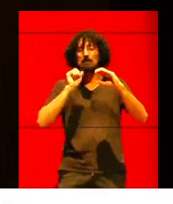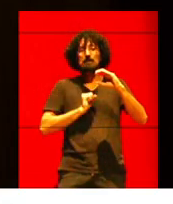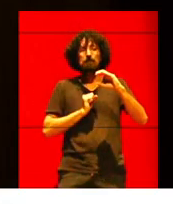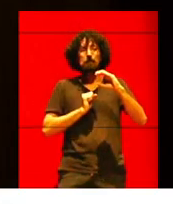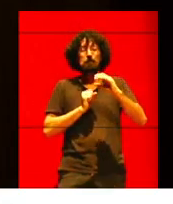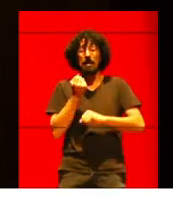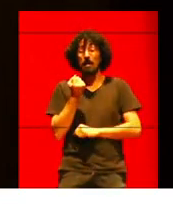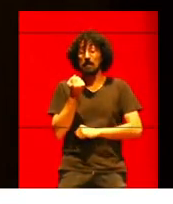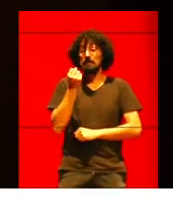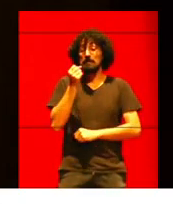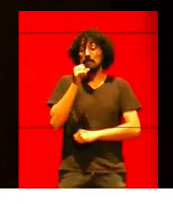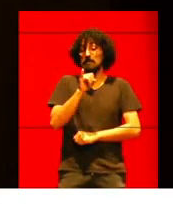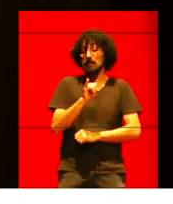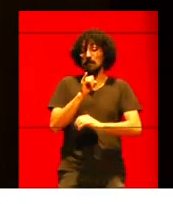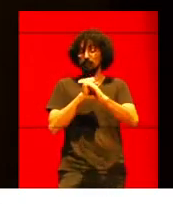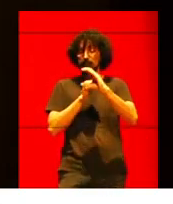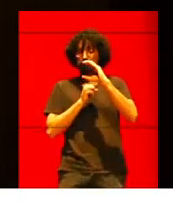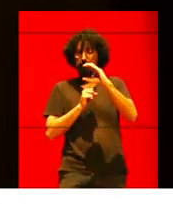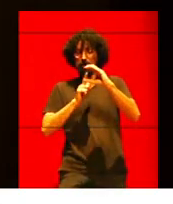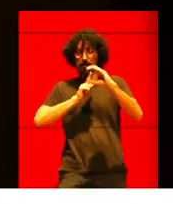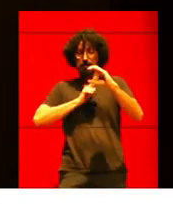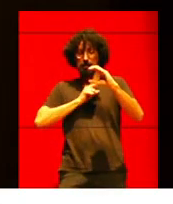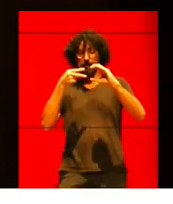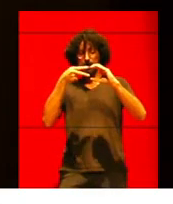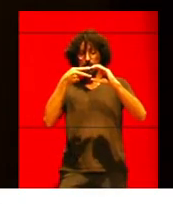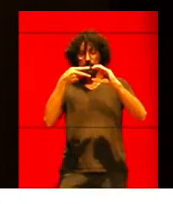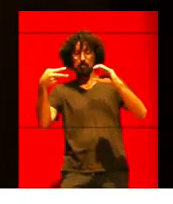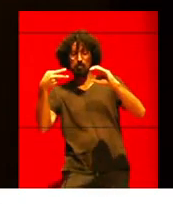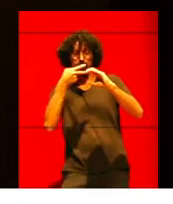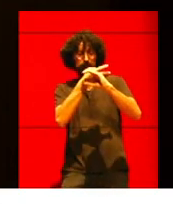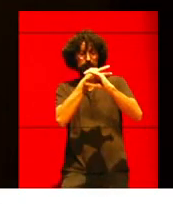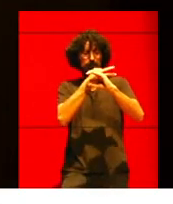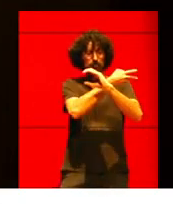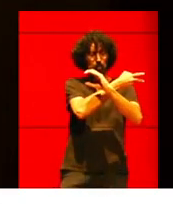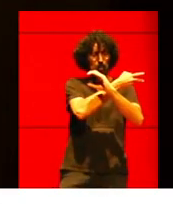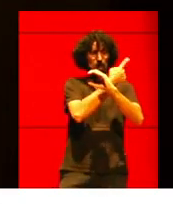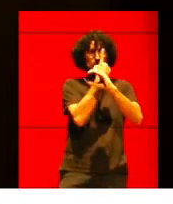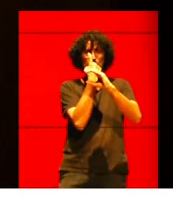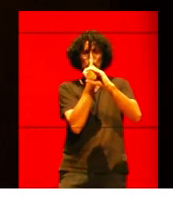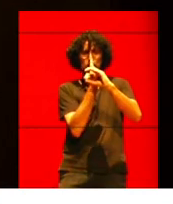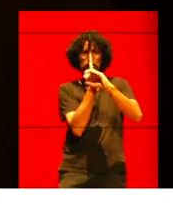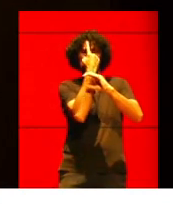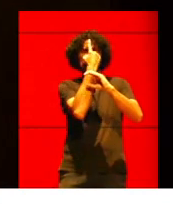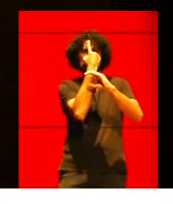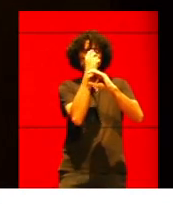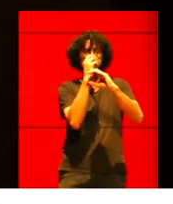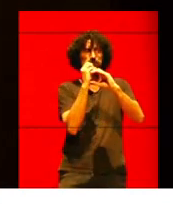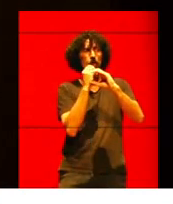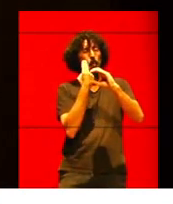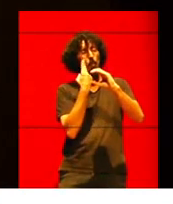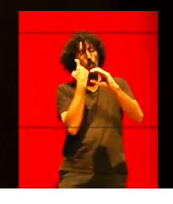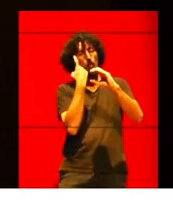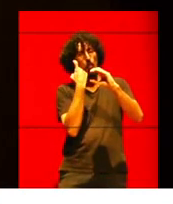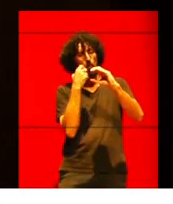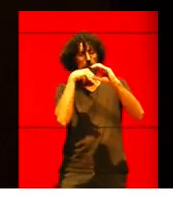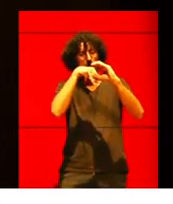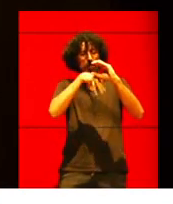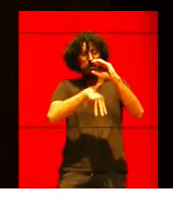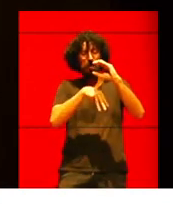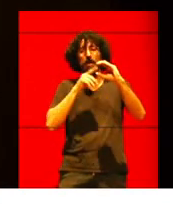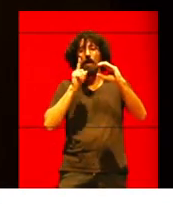SP2. E se ele tiver duas duplas e uma simples e uma tripla, ele vai